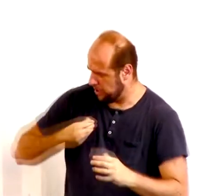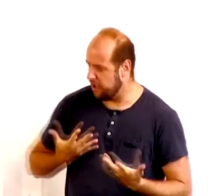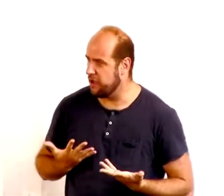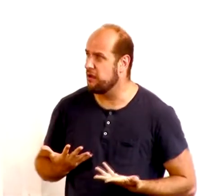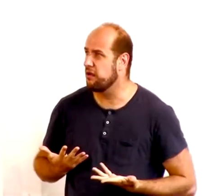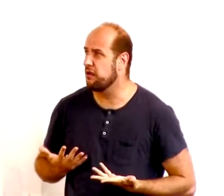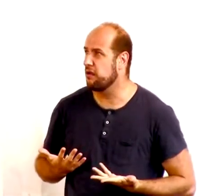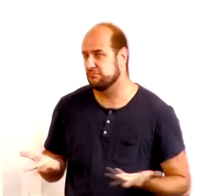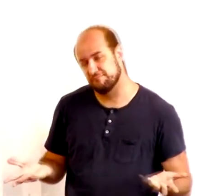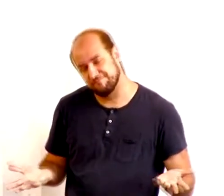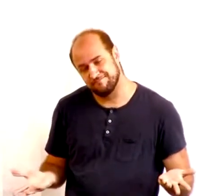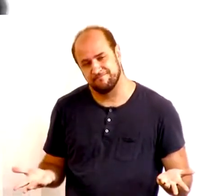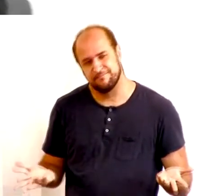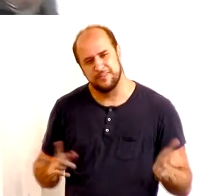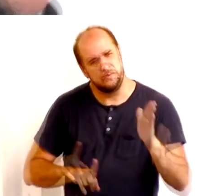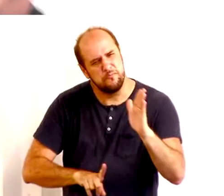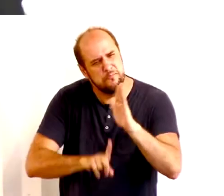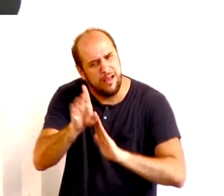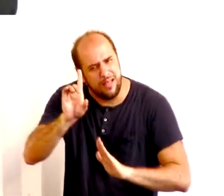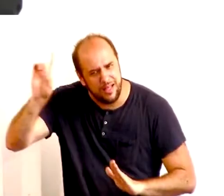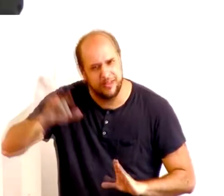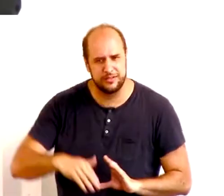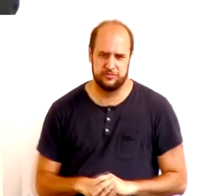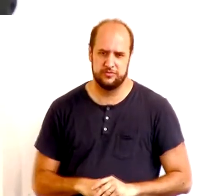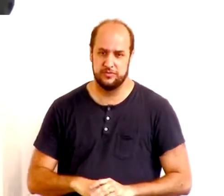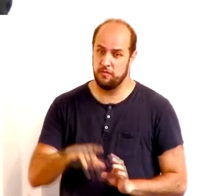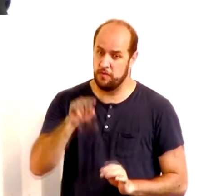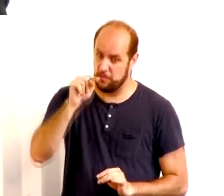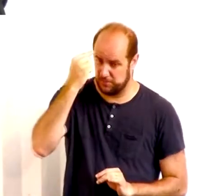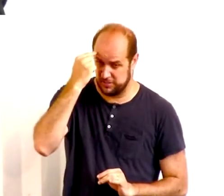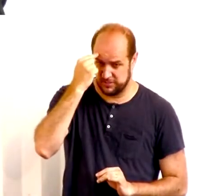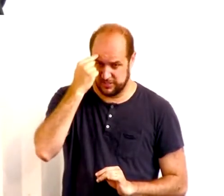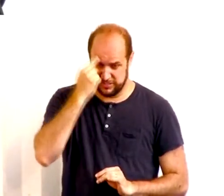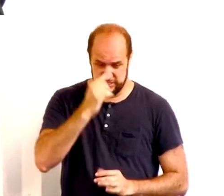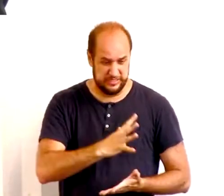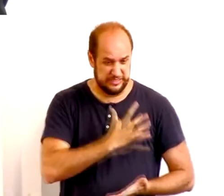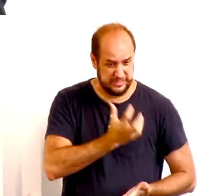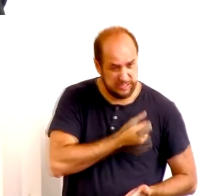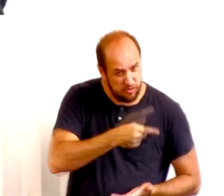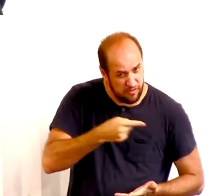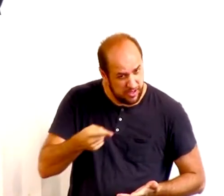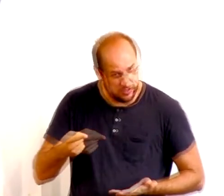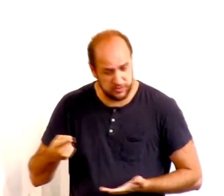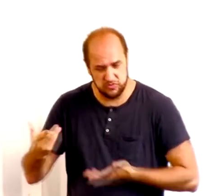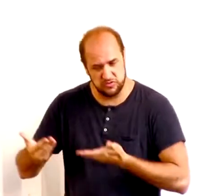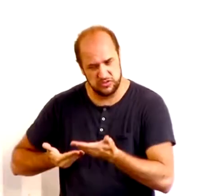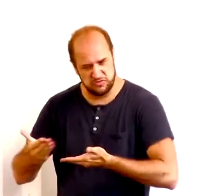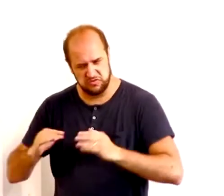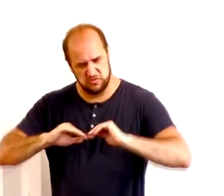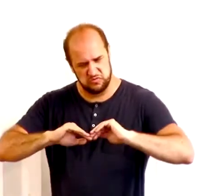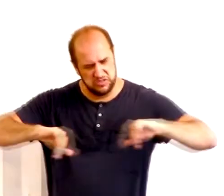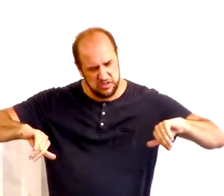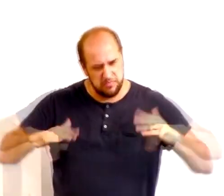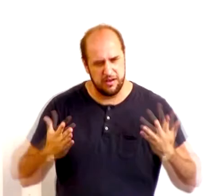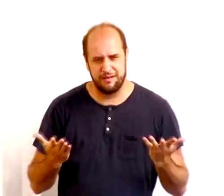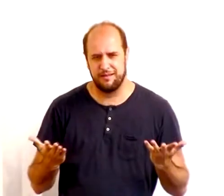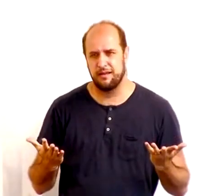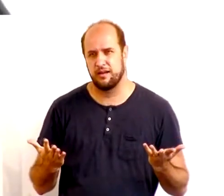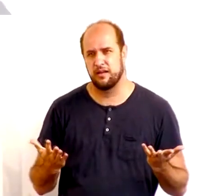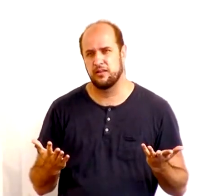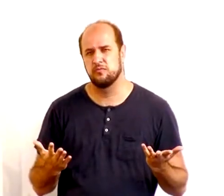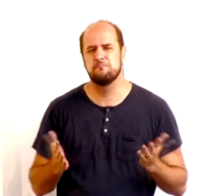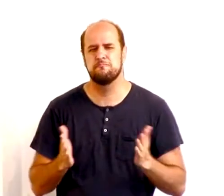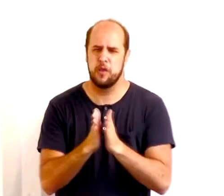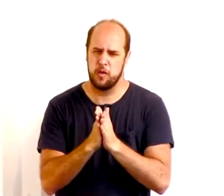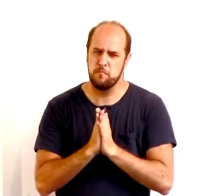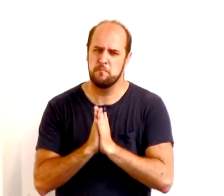Se você acha que salvação e serviço são duas coisas muito diferentes, a única coisa que pode te ajudar é um tempo de oração. Eu diria, não uma oração assim,